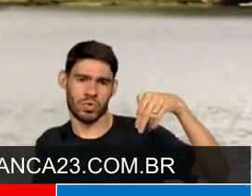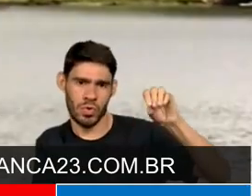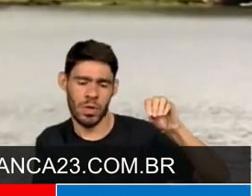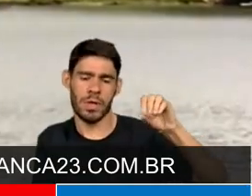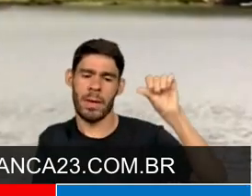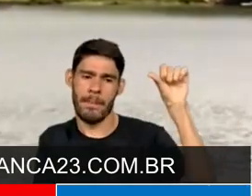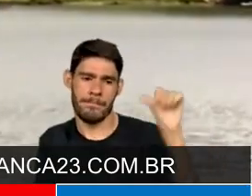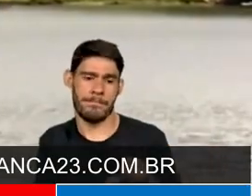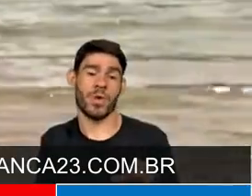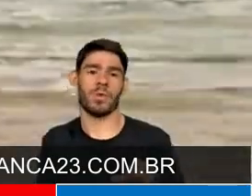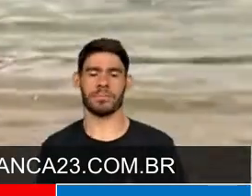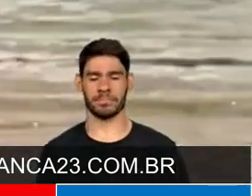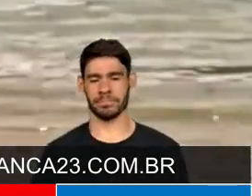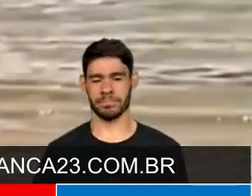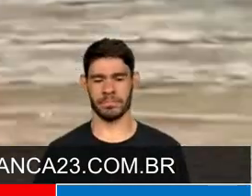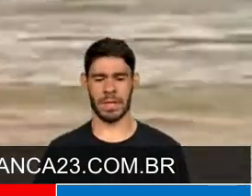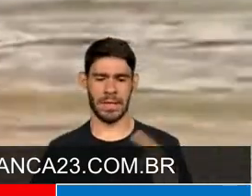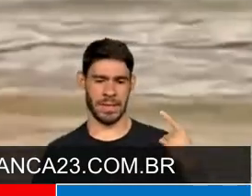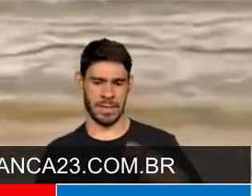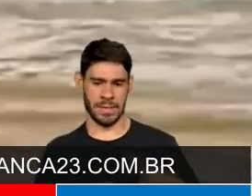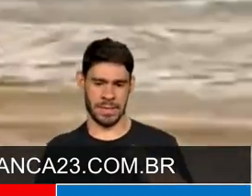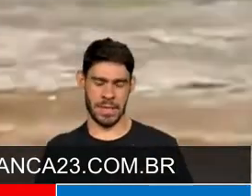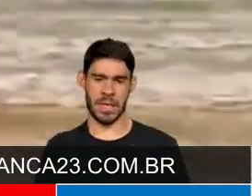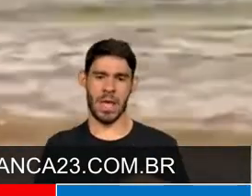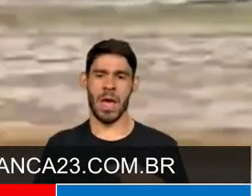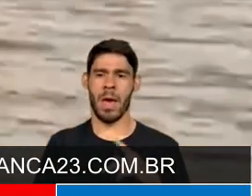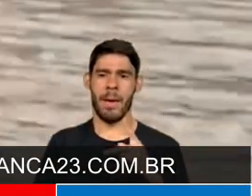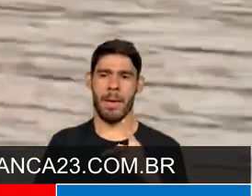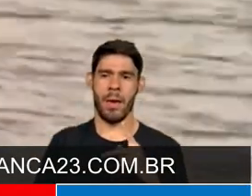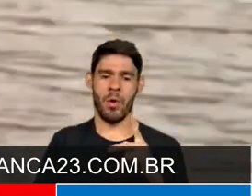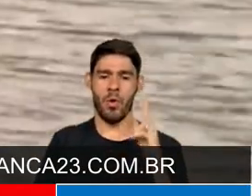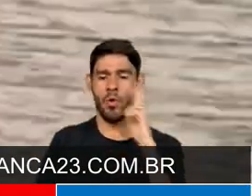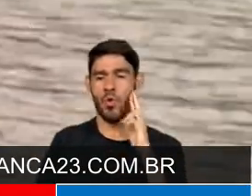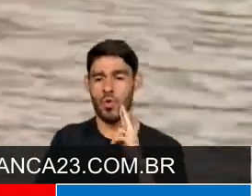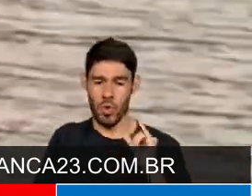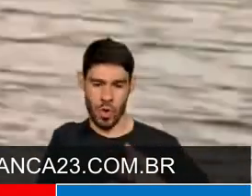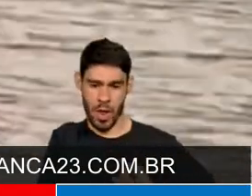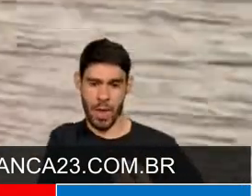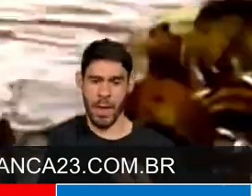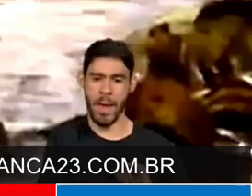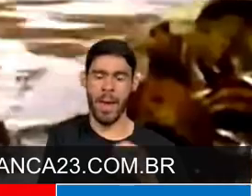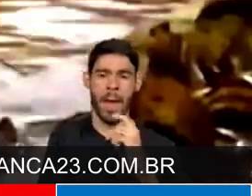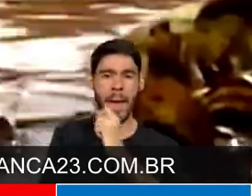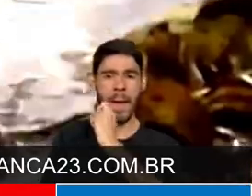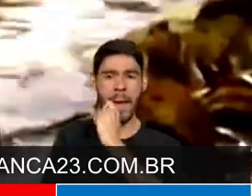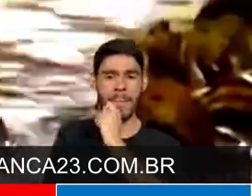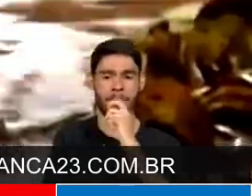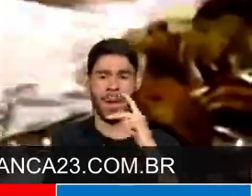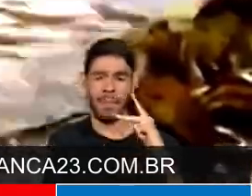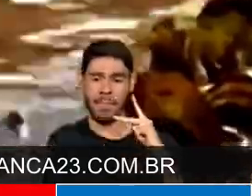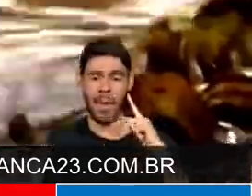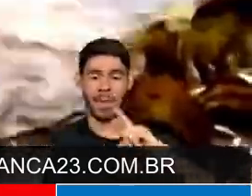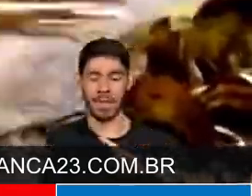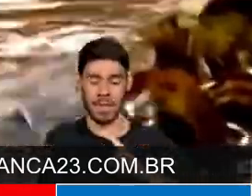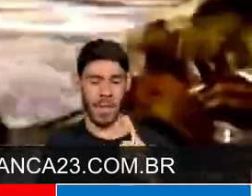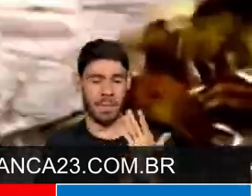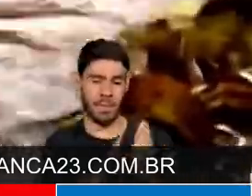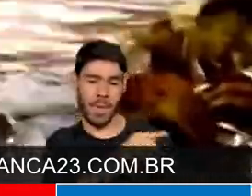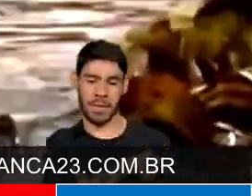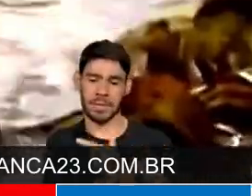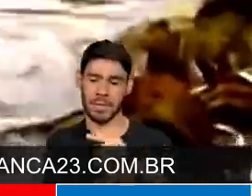os piores índices. Cidades como Porto Velho, em Rondônia, e Macapá, no Amapá, têm perdas que passam